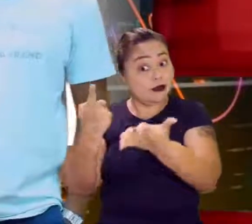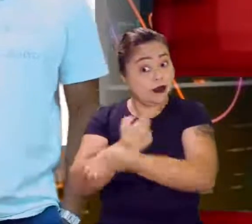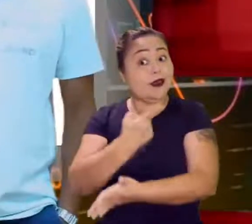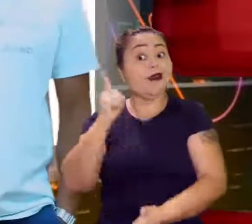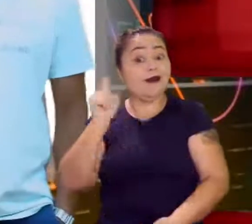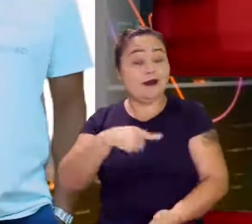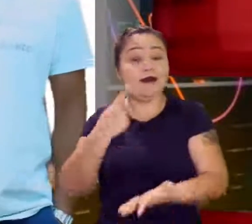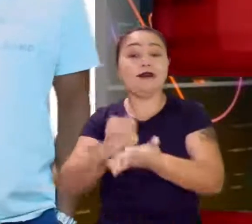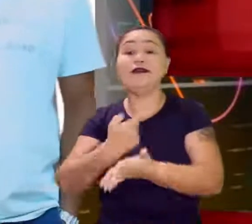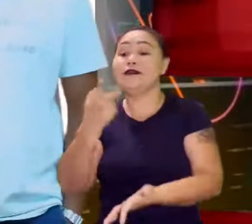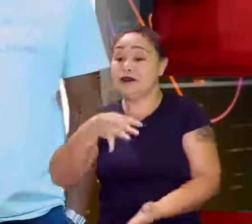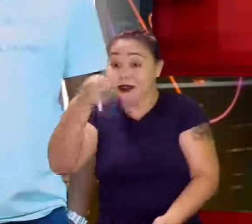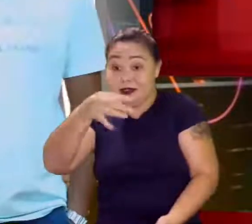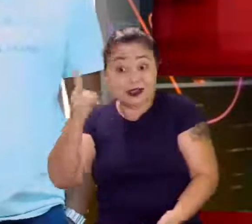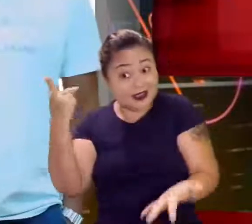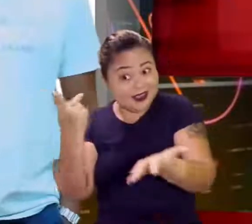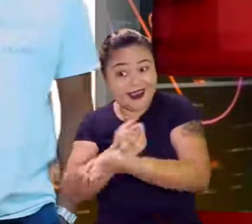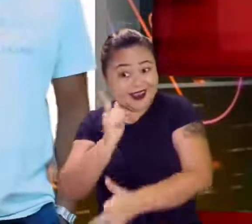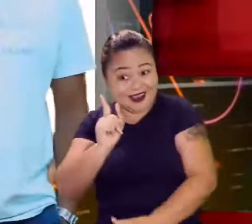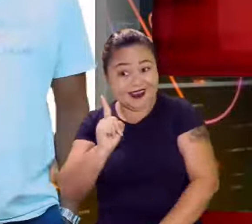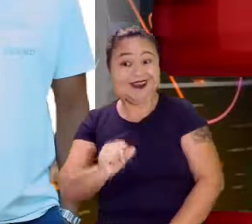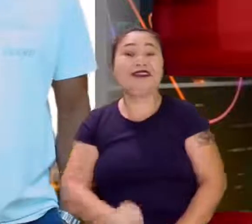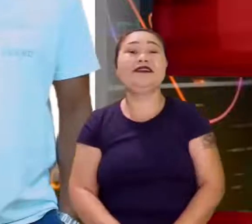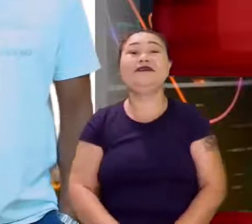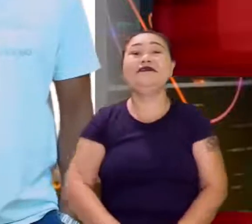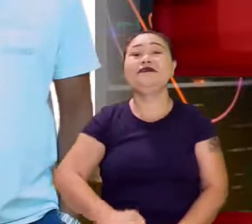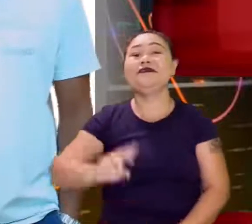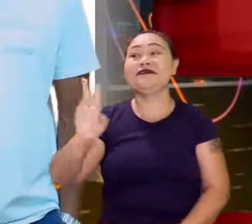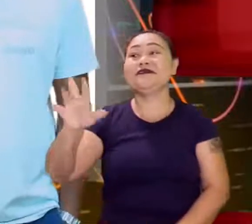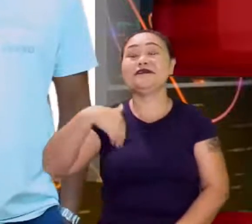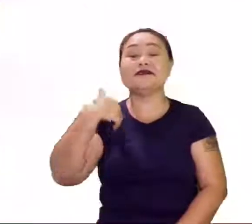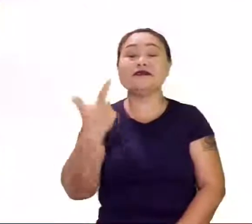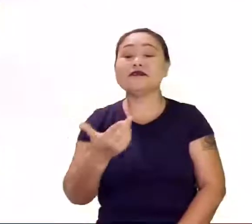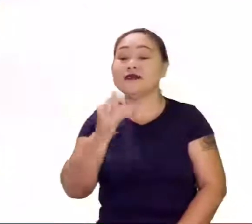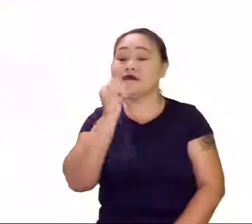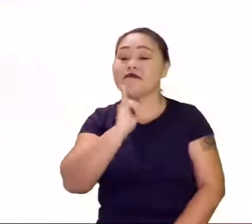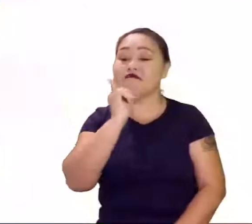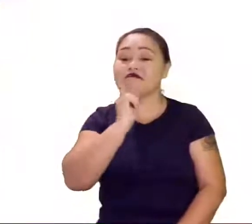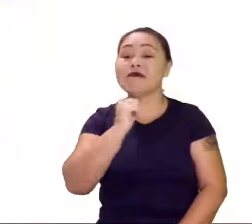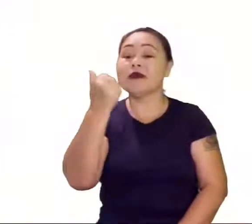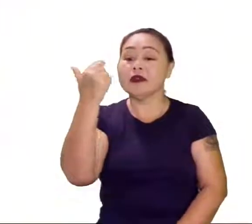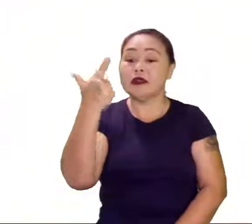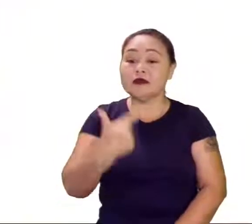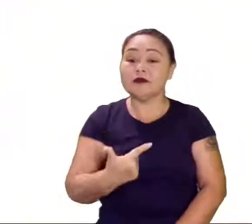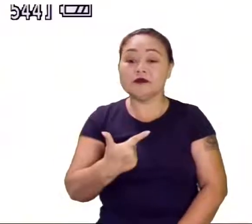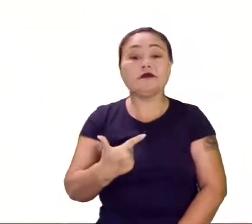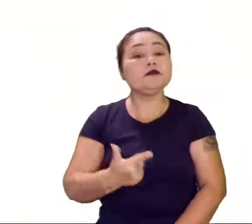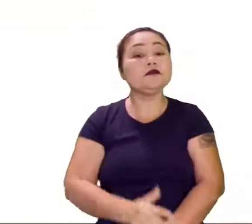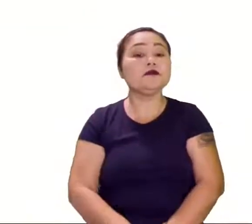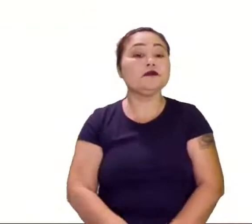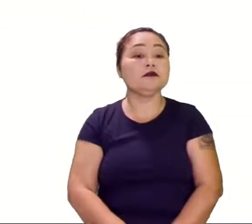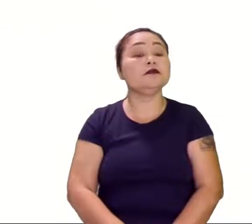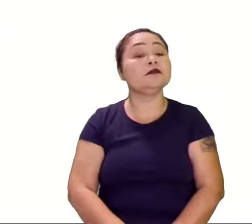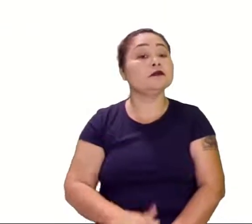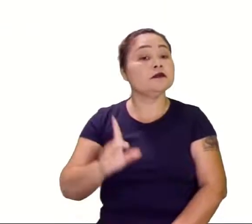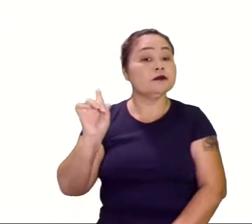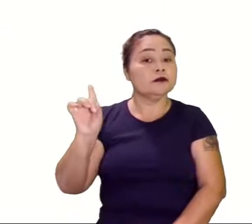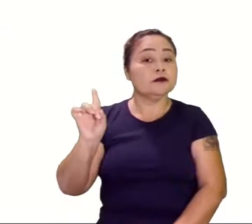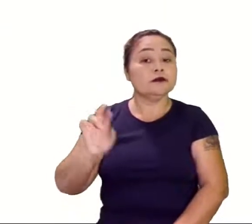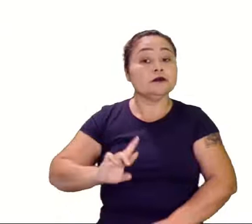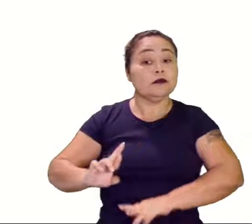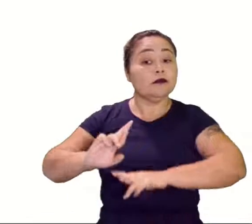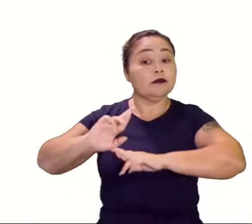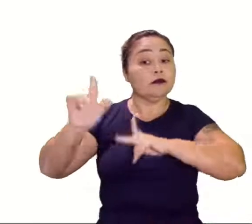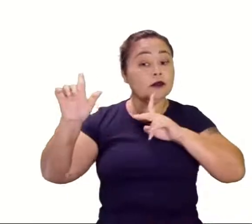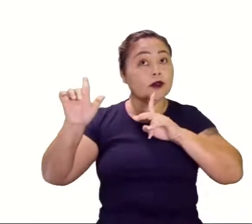certo, né? O algo de certo não está errado. Verdade. Vamos lá então de exemplo número 2, olha lá. O exemplo de número 2 aí já fala